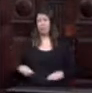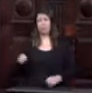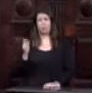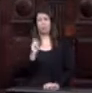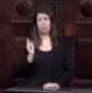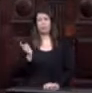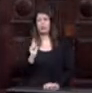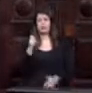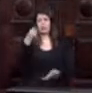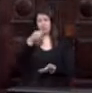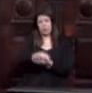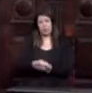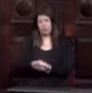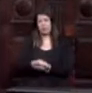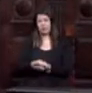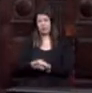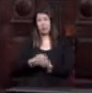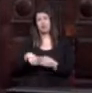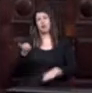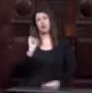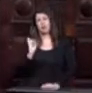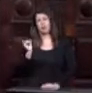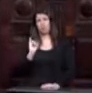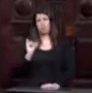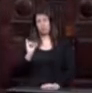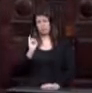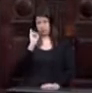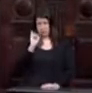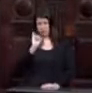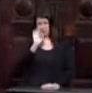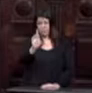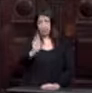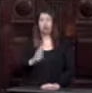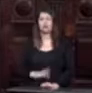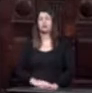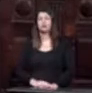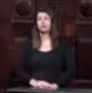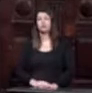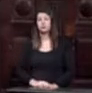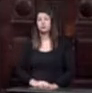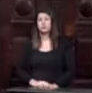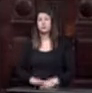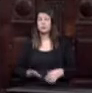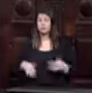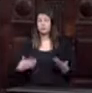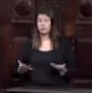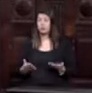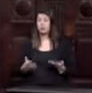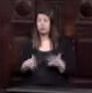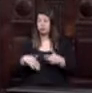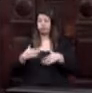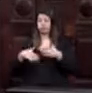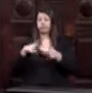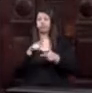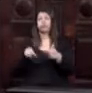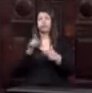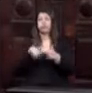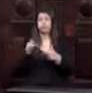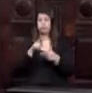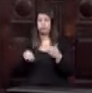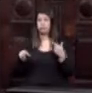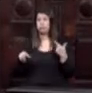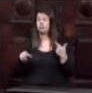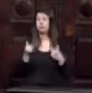precisa pagar imposto de renda. Por via de consequência, ela pode